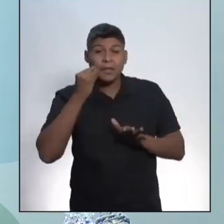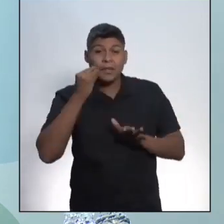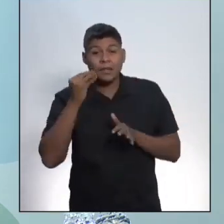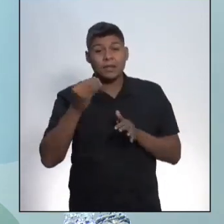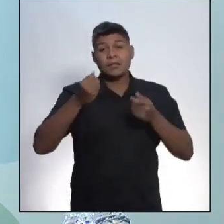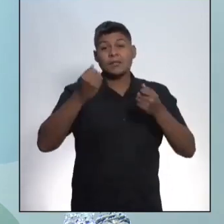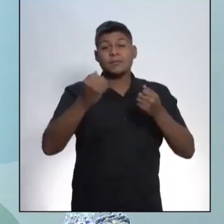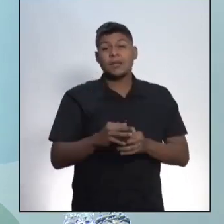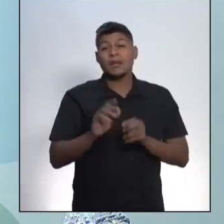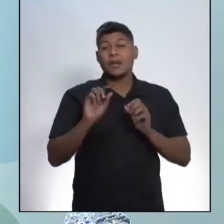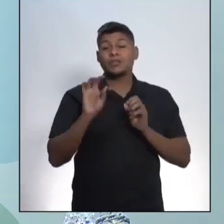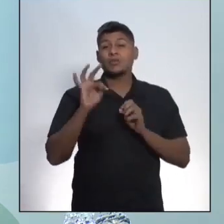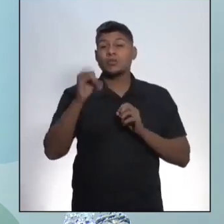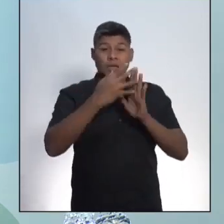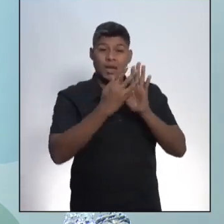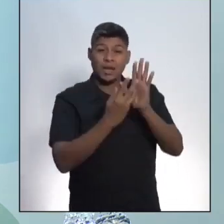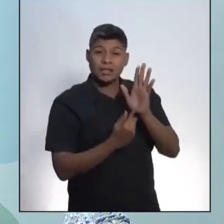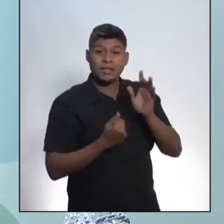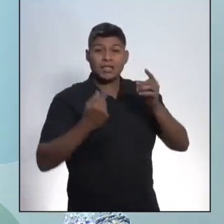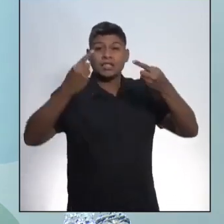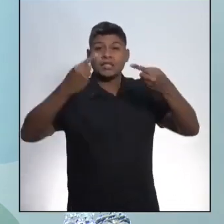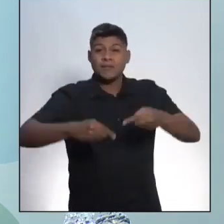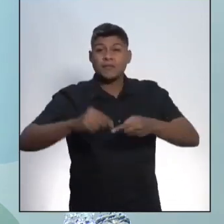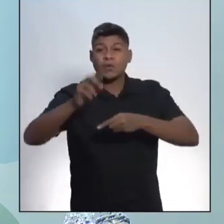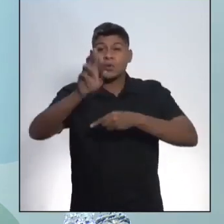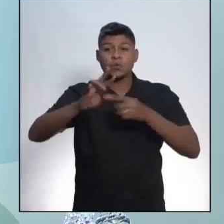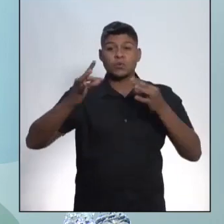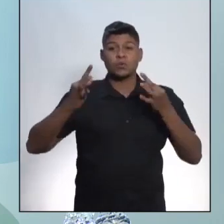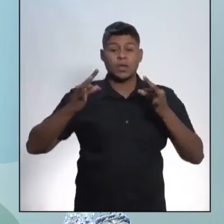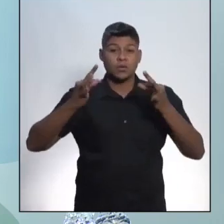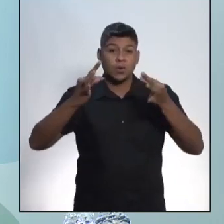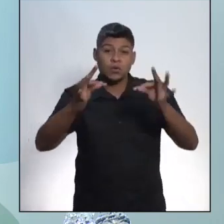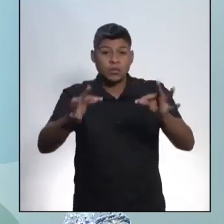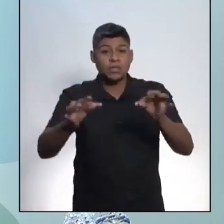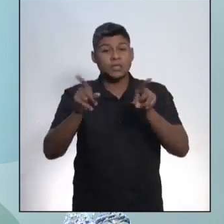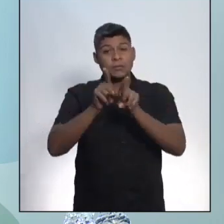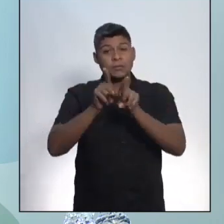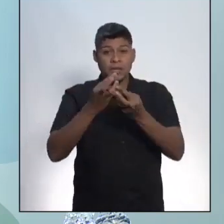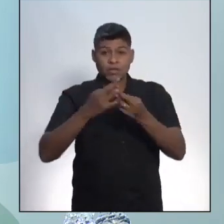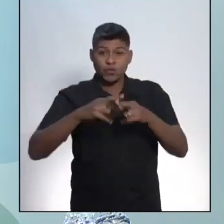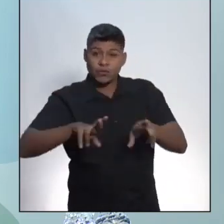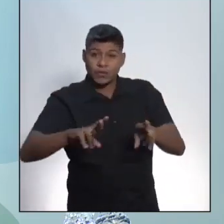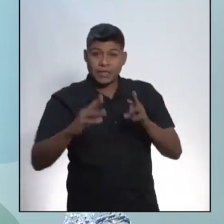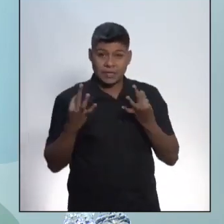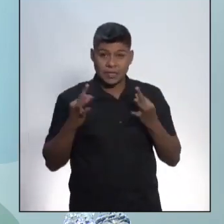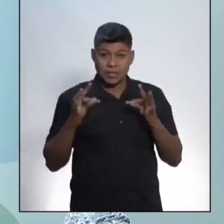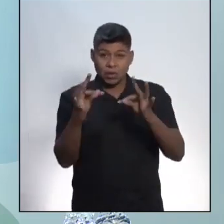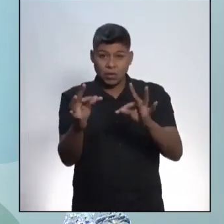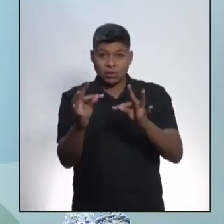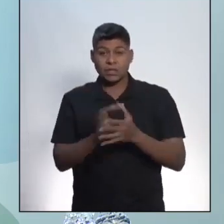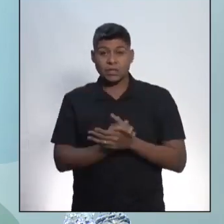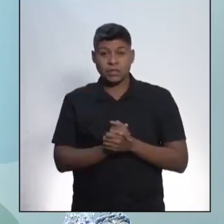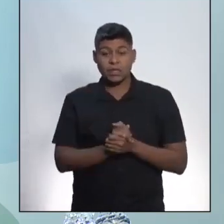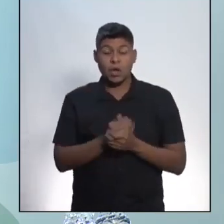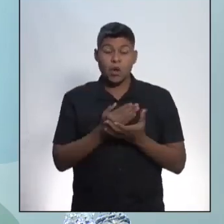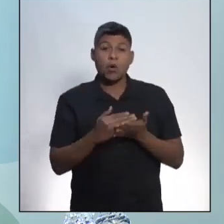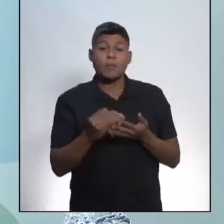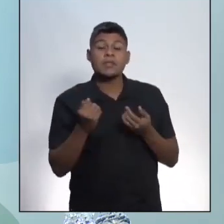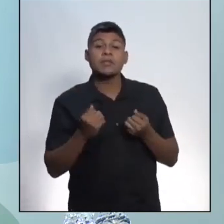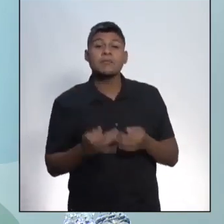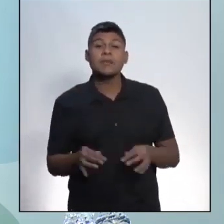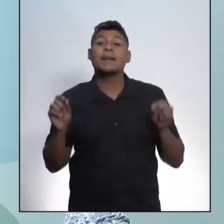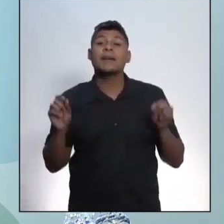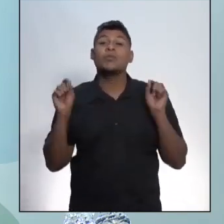todos os aspectos de desafios do uso da tecnologia e das soluções tecnológicas, quero começar dizendo